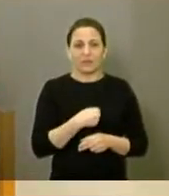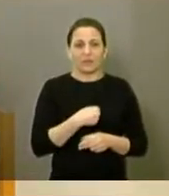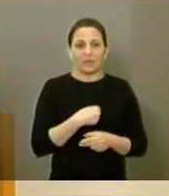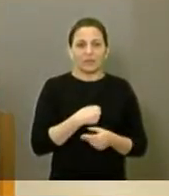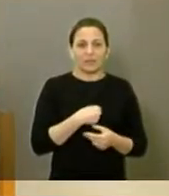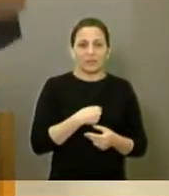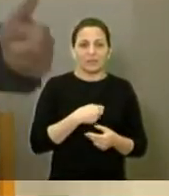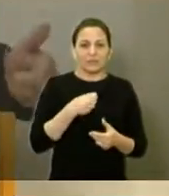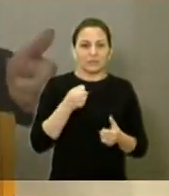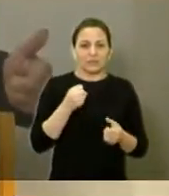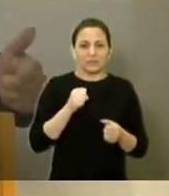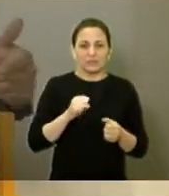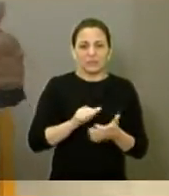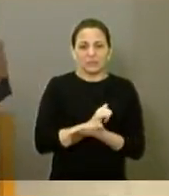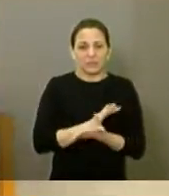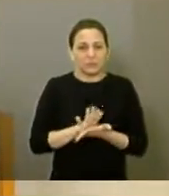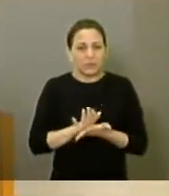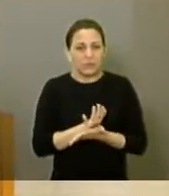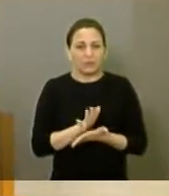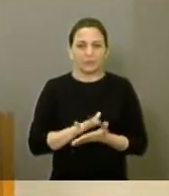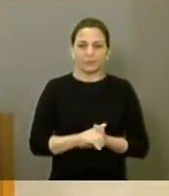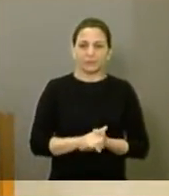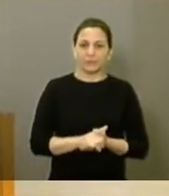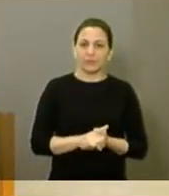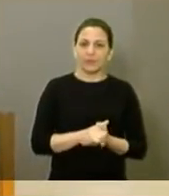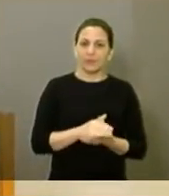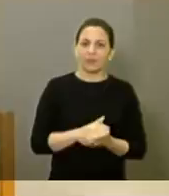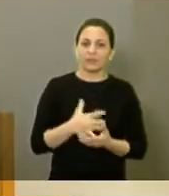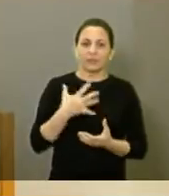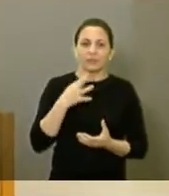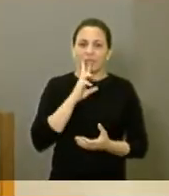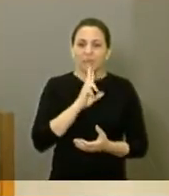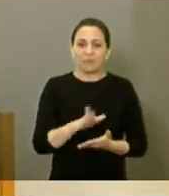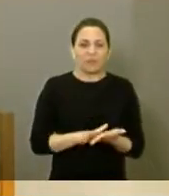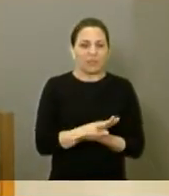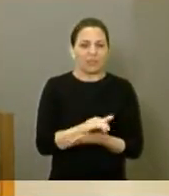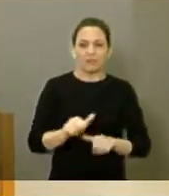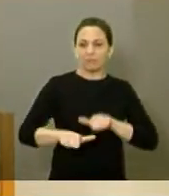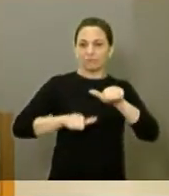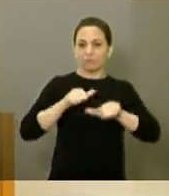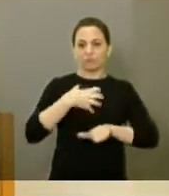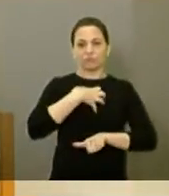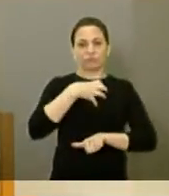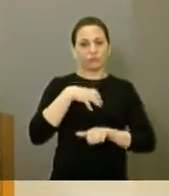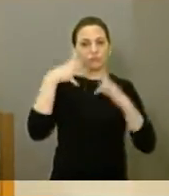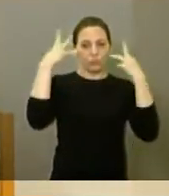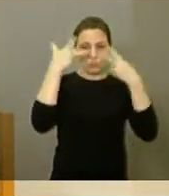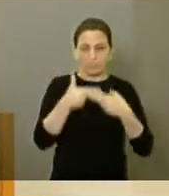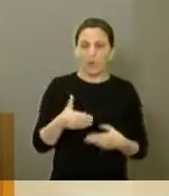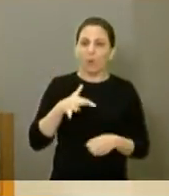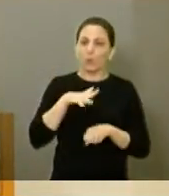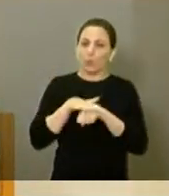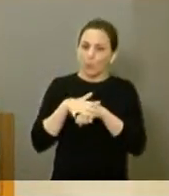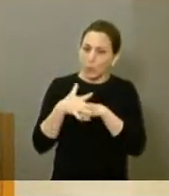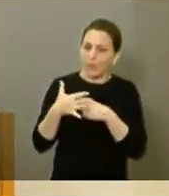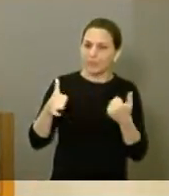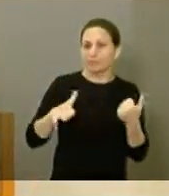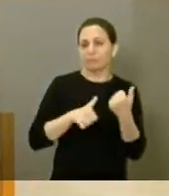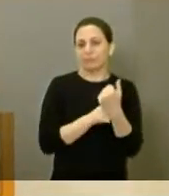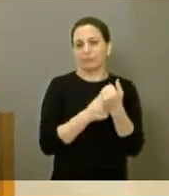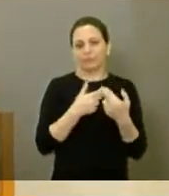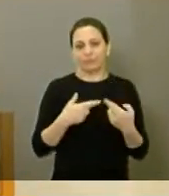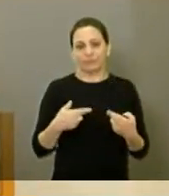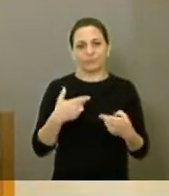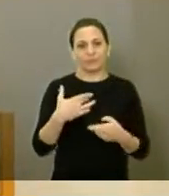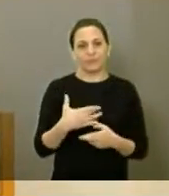mas ninguém tomar aquela atitude de mudar aquela situação e ajuda então eu fiz o meu melhor